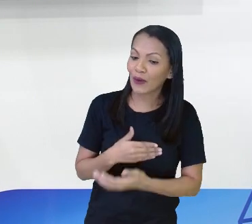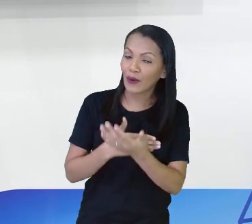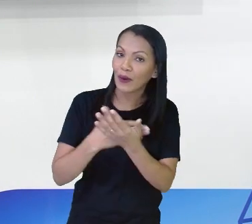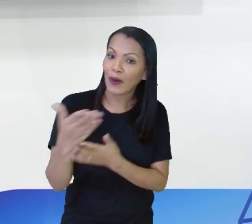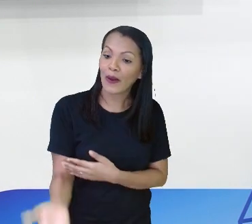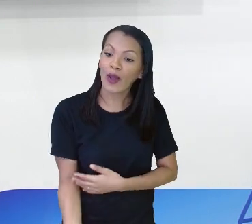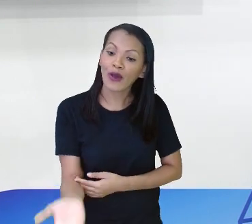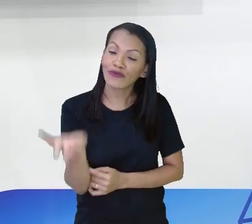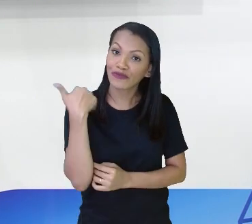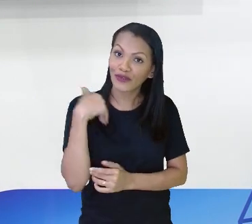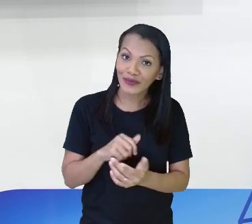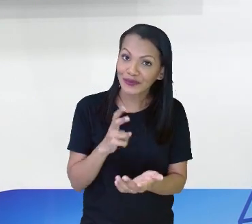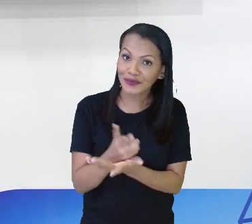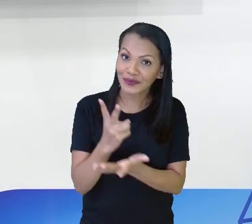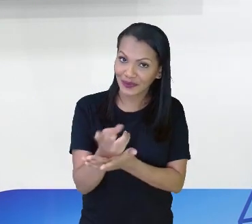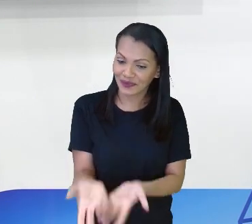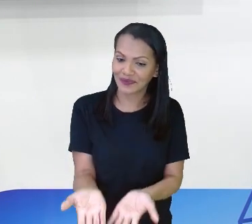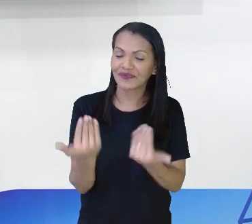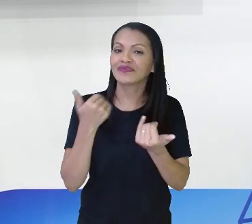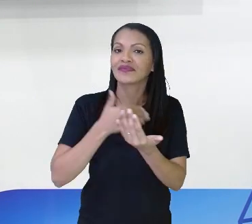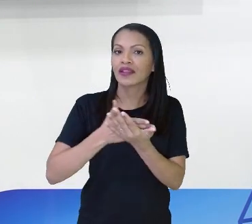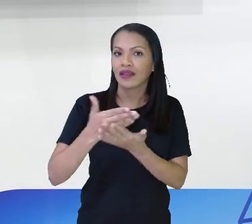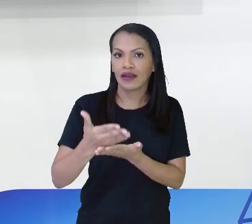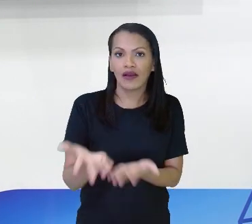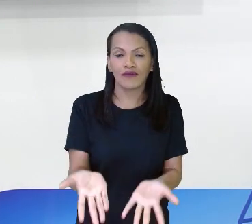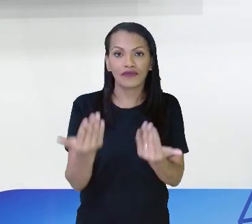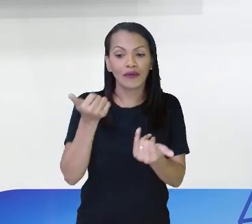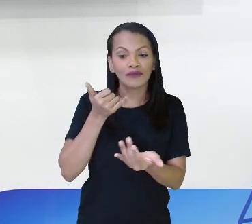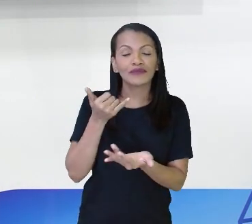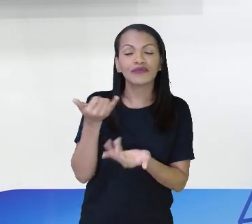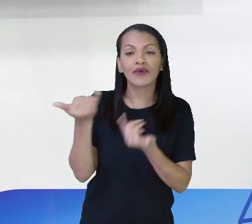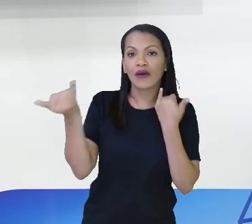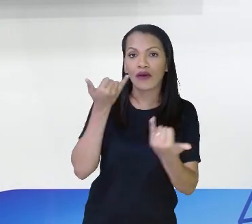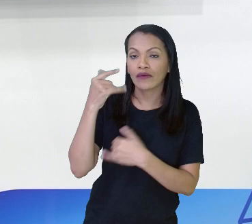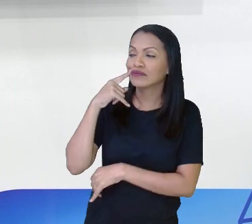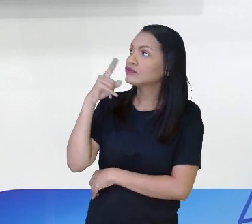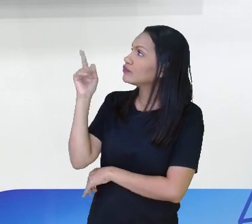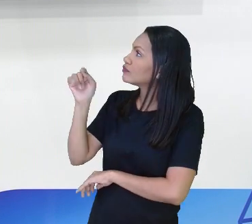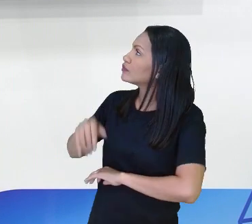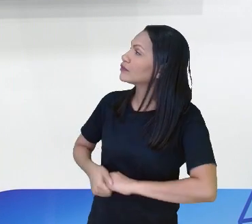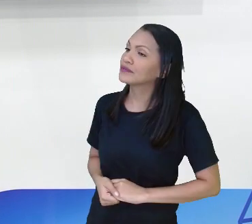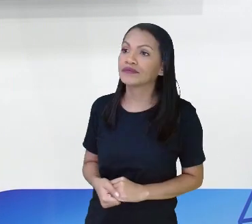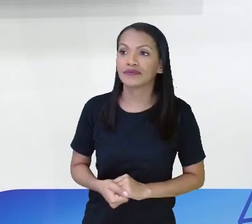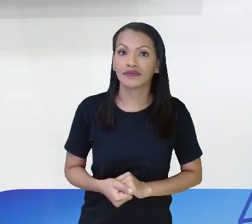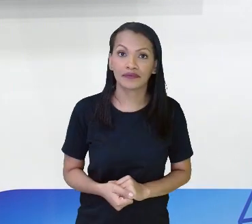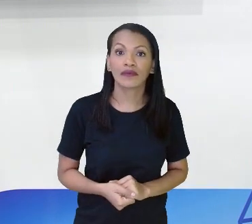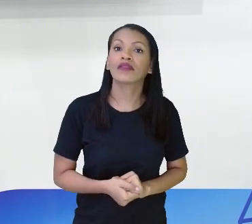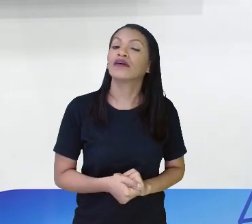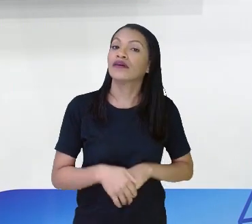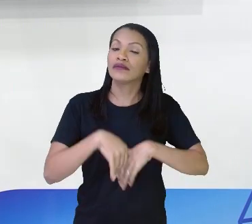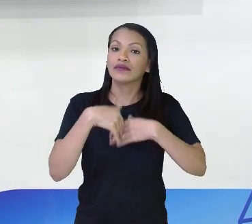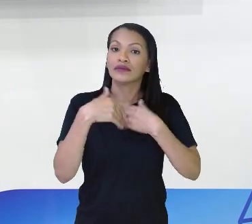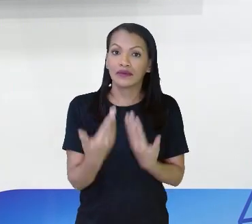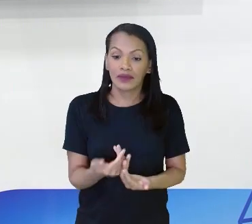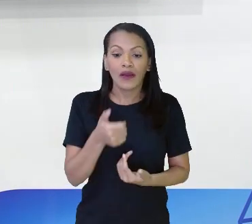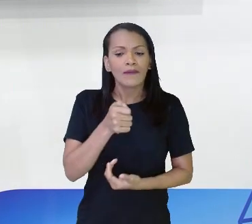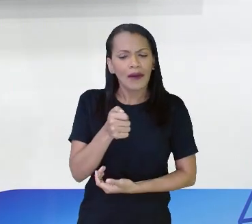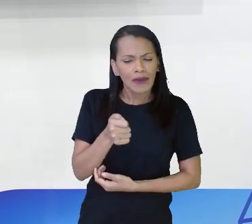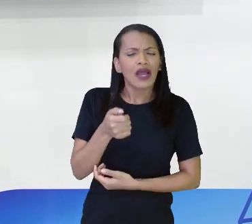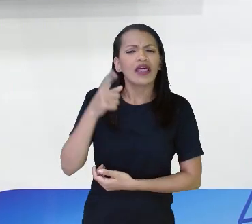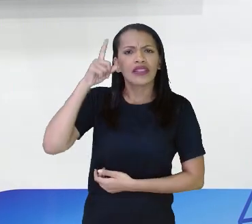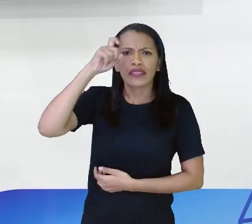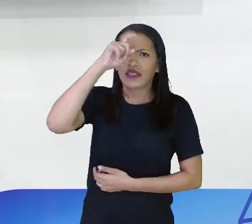começar, vamos embora. E vamos embora para os nossos recadinhos. O meu passador não está querendo me ajudar, enquanto